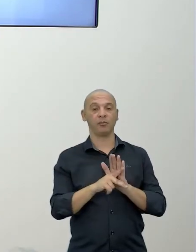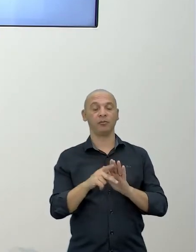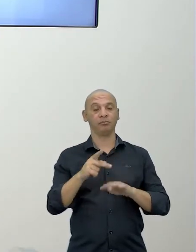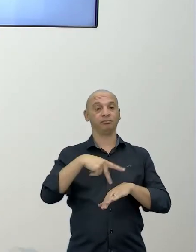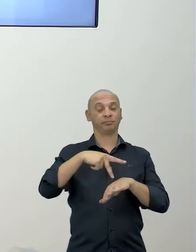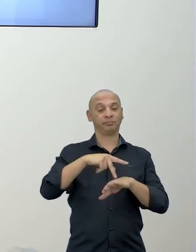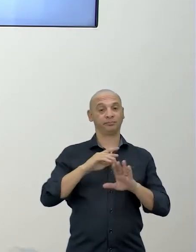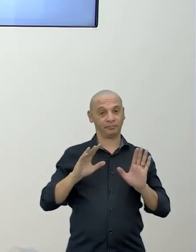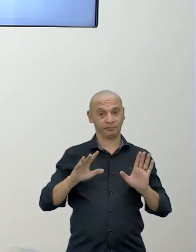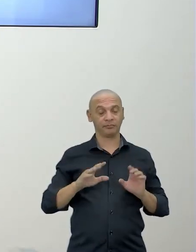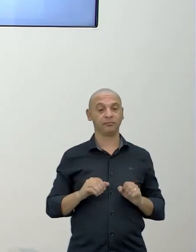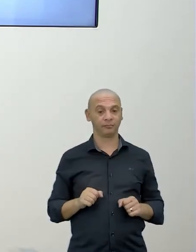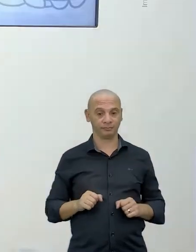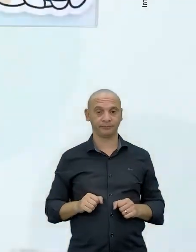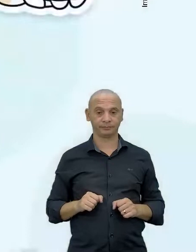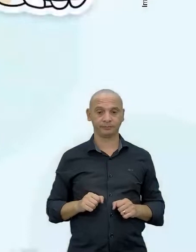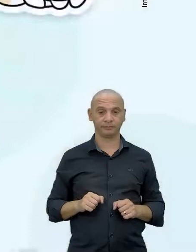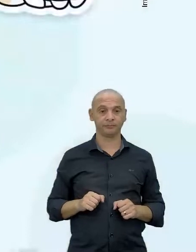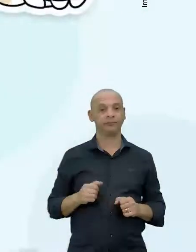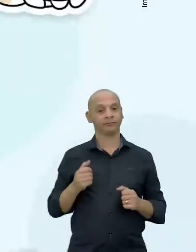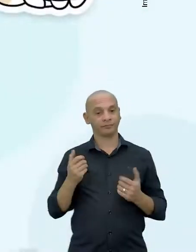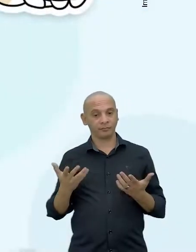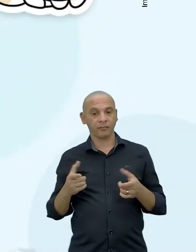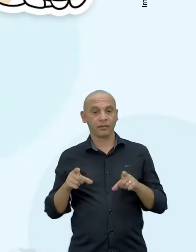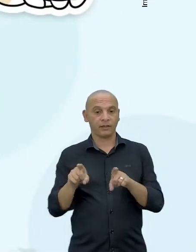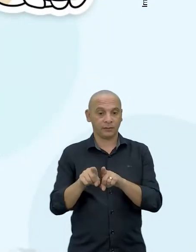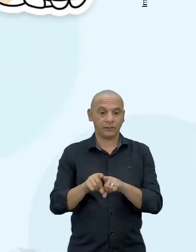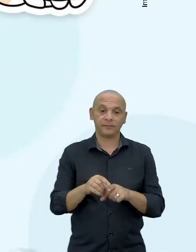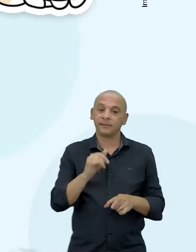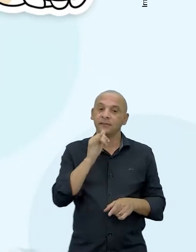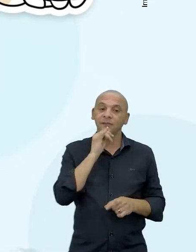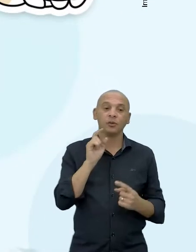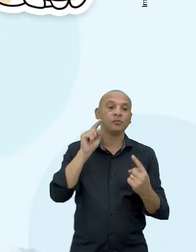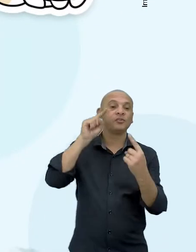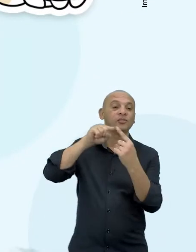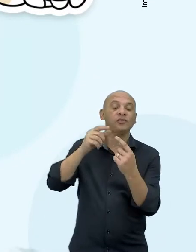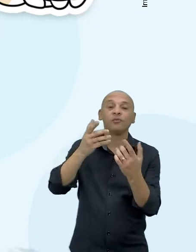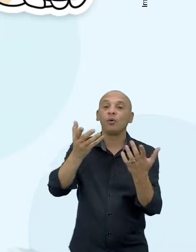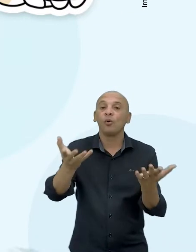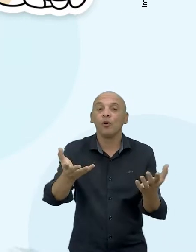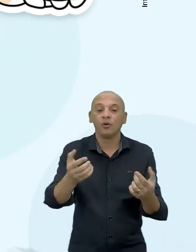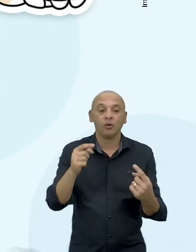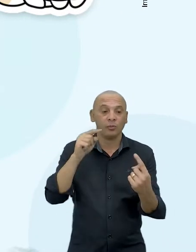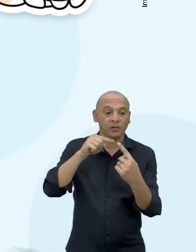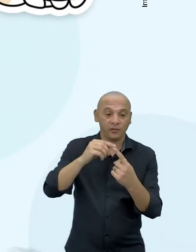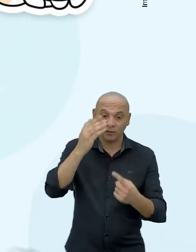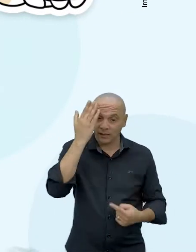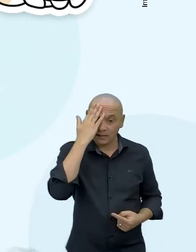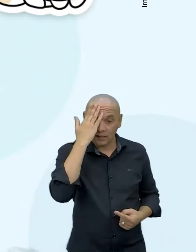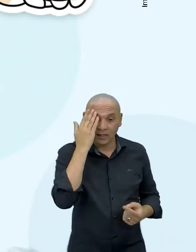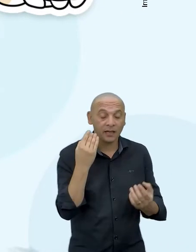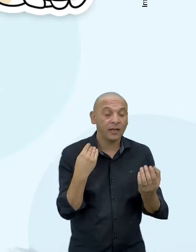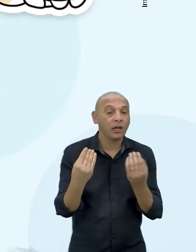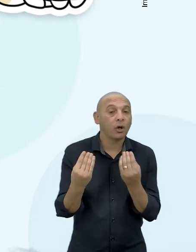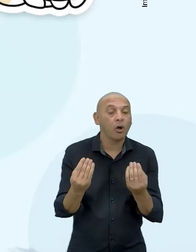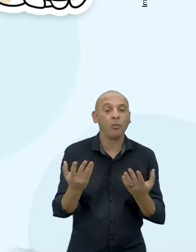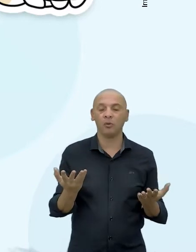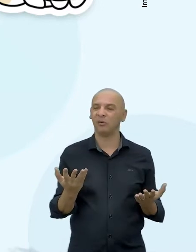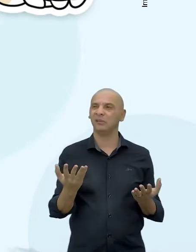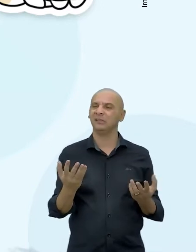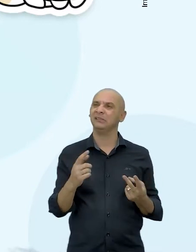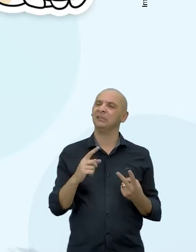elemento cultural muito importante, uma marca muito forte de identidade cultural. Essa é a sua hipótese,